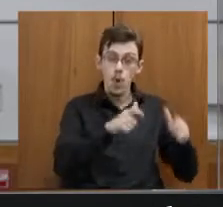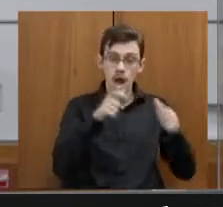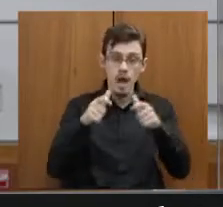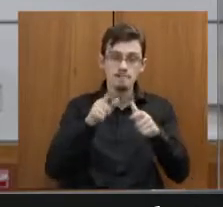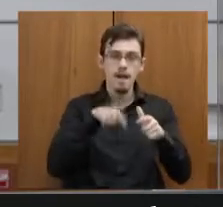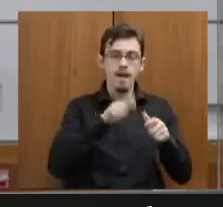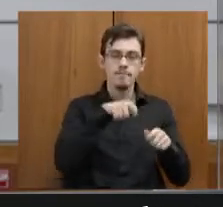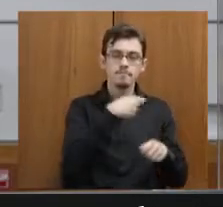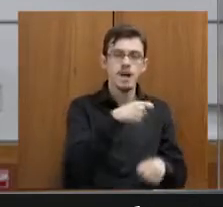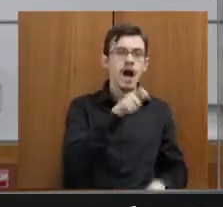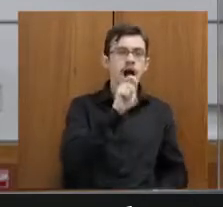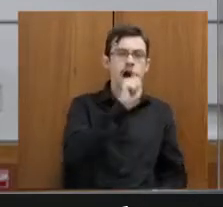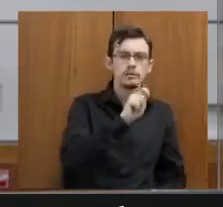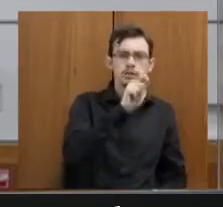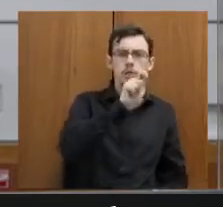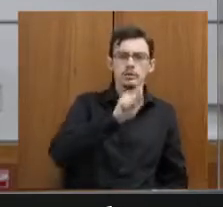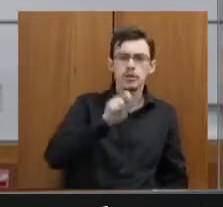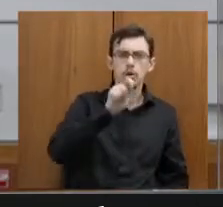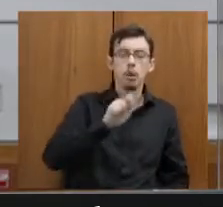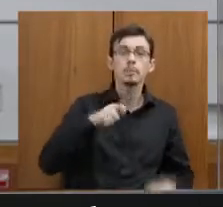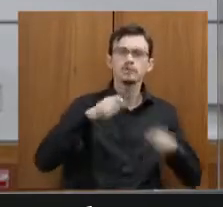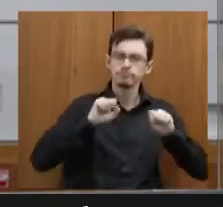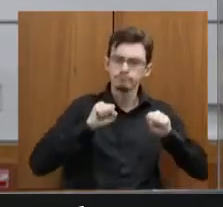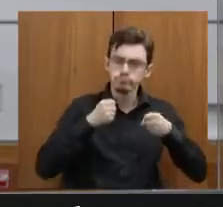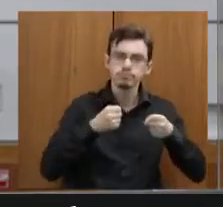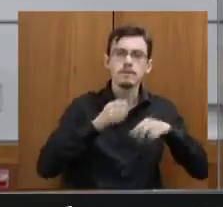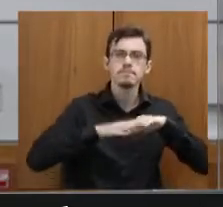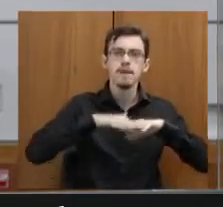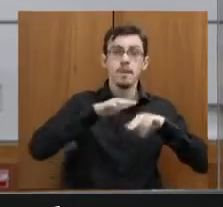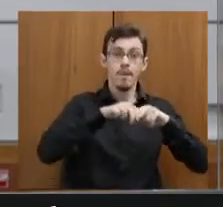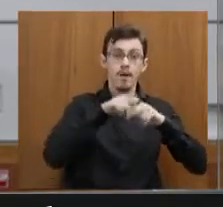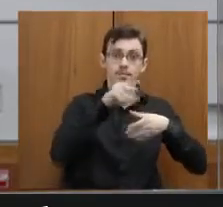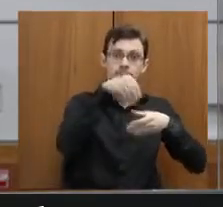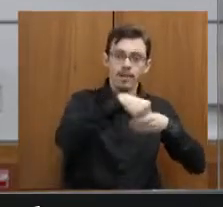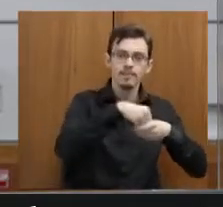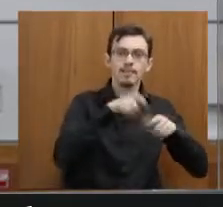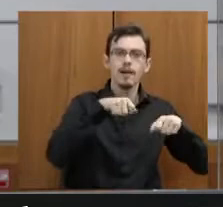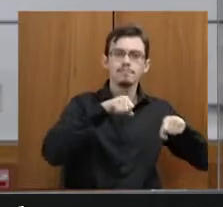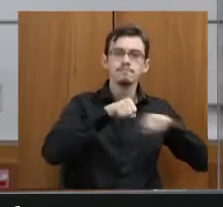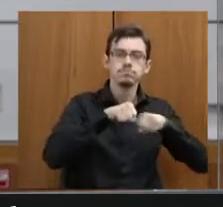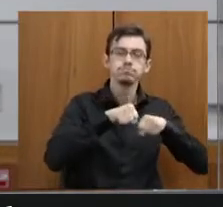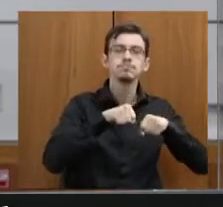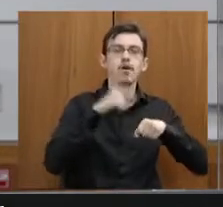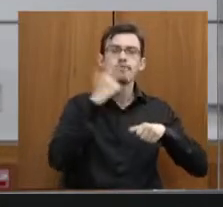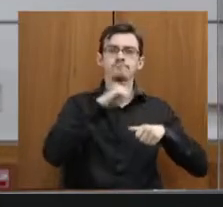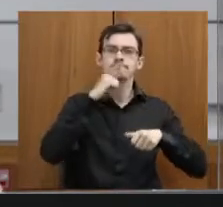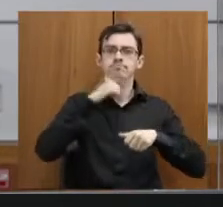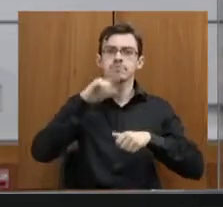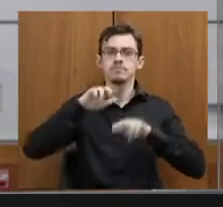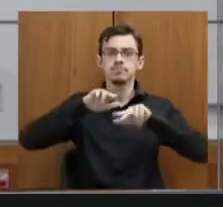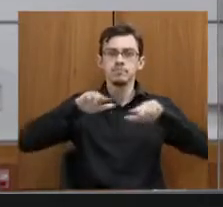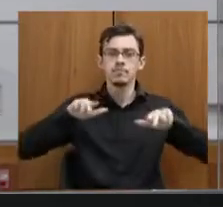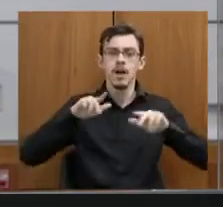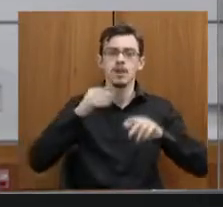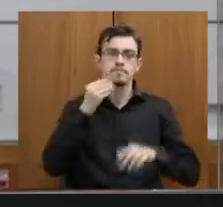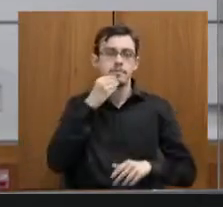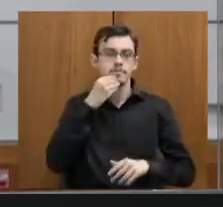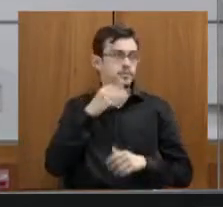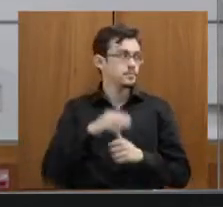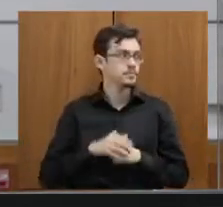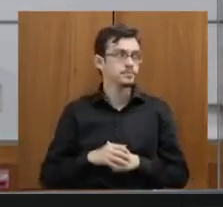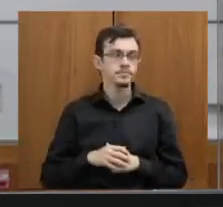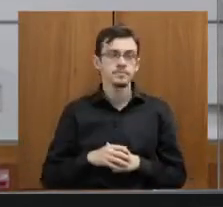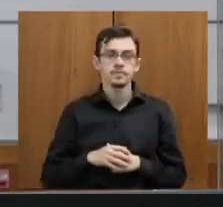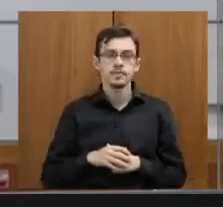que participaram desses lugares outra pessoa que foi citado aqui foi a questão das mulheres né é essa essa